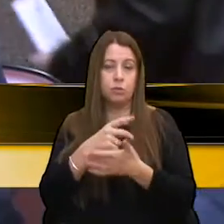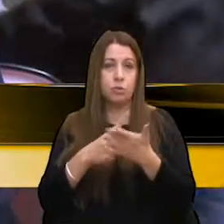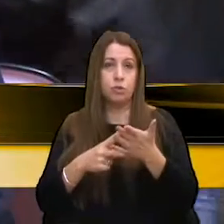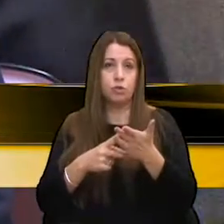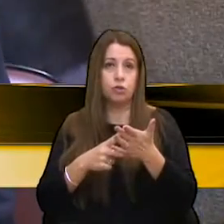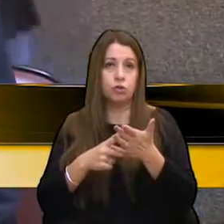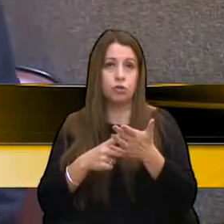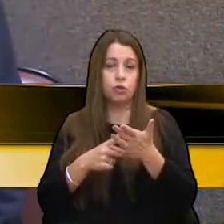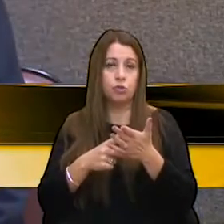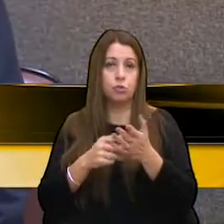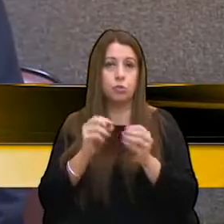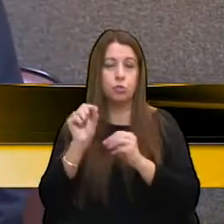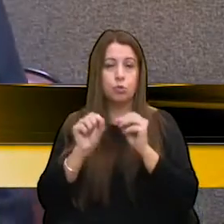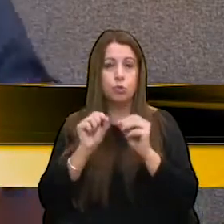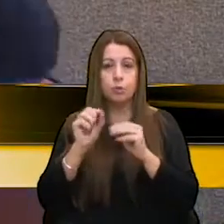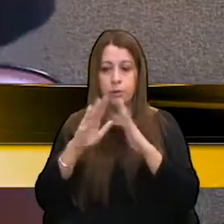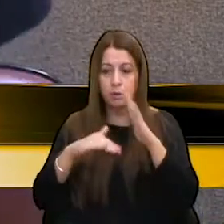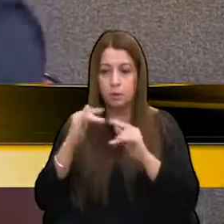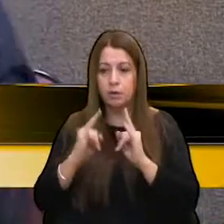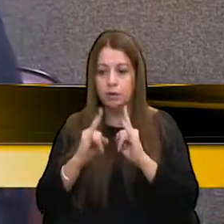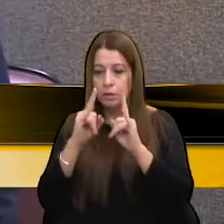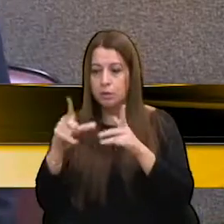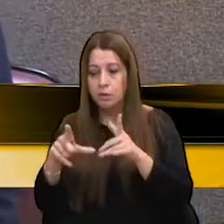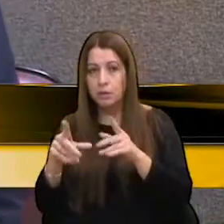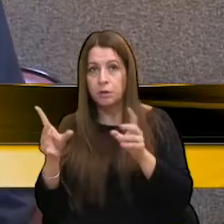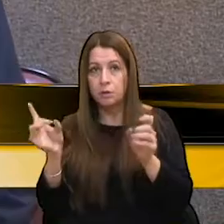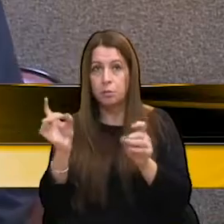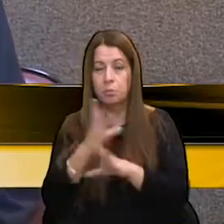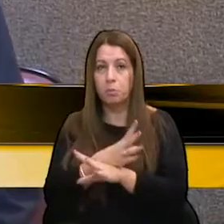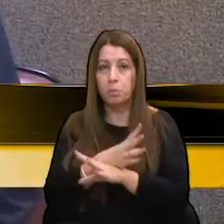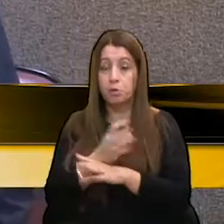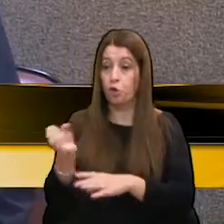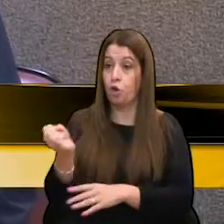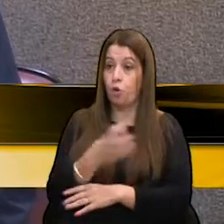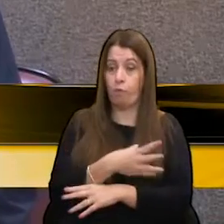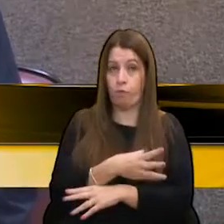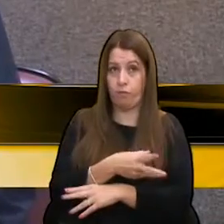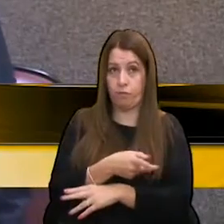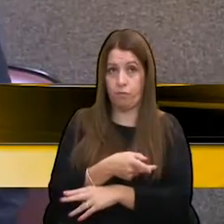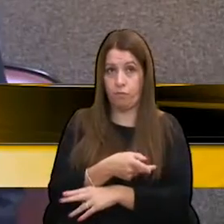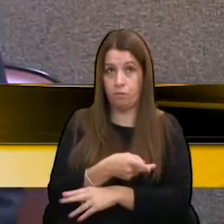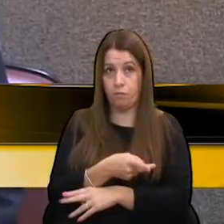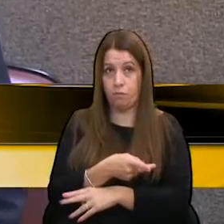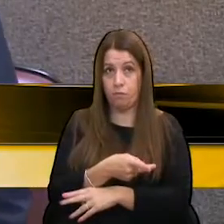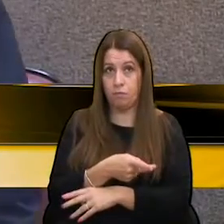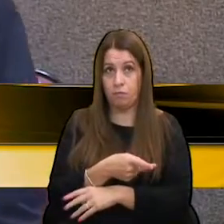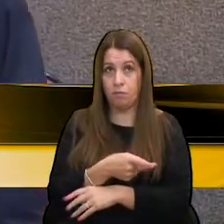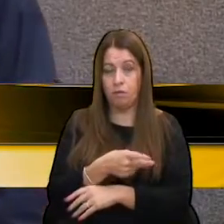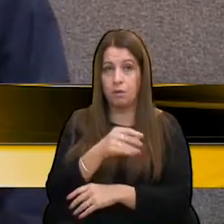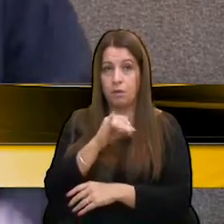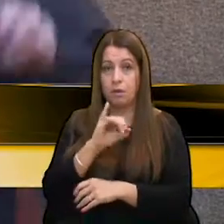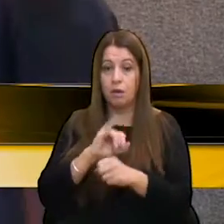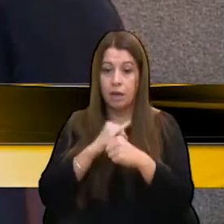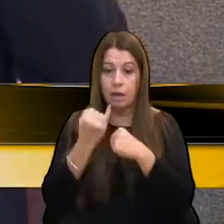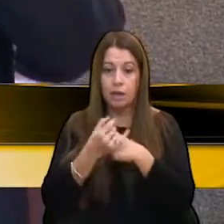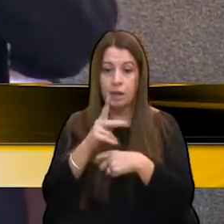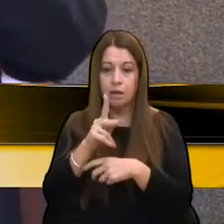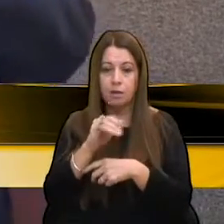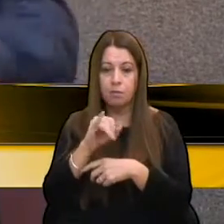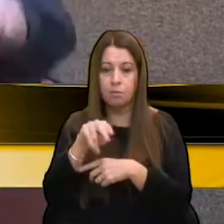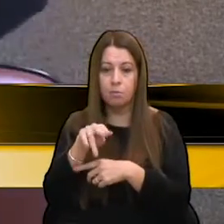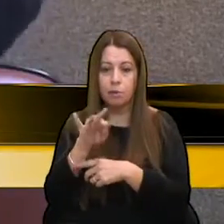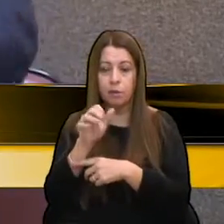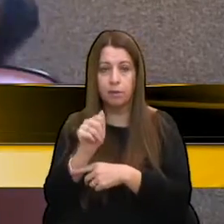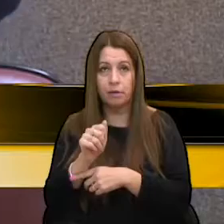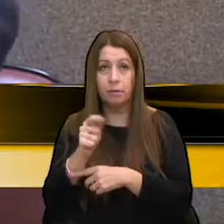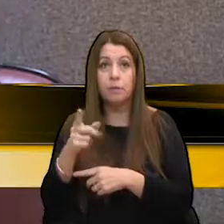de edificação de uma escola completamente nova na Ilha da Pintada para